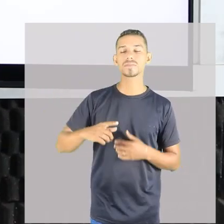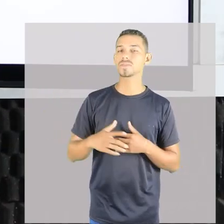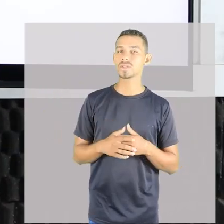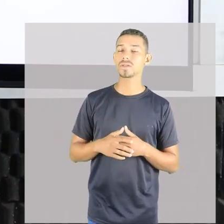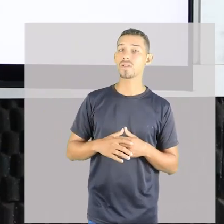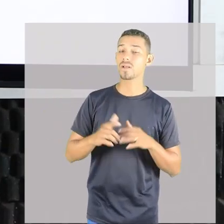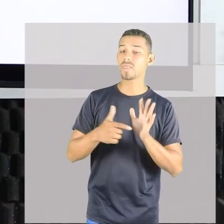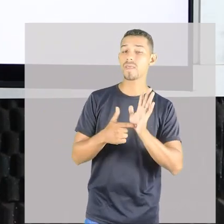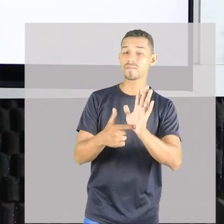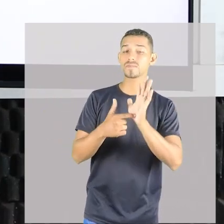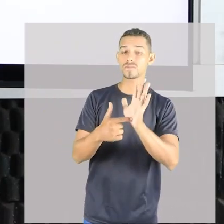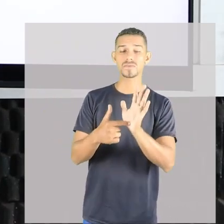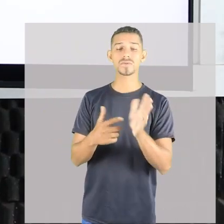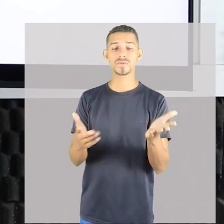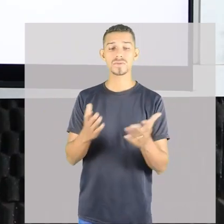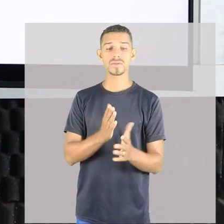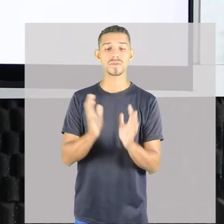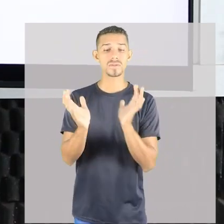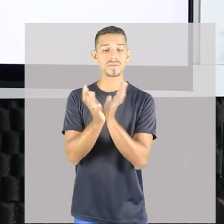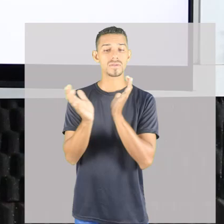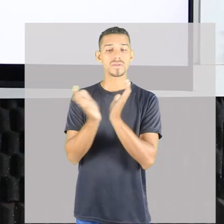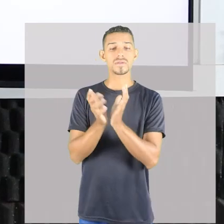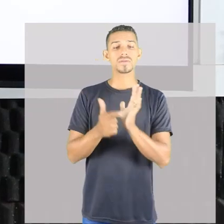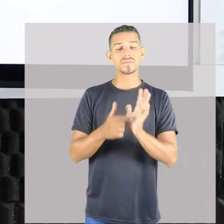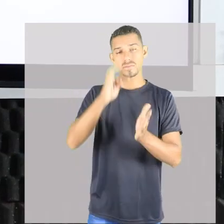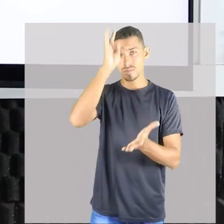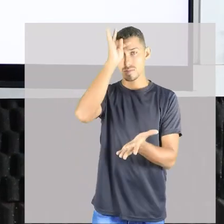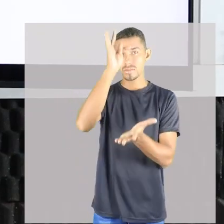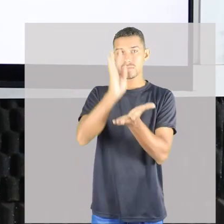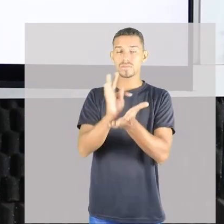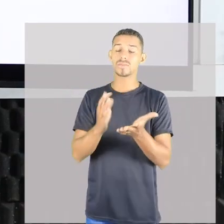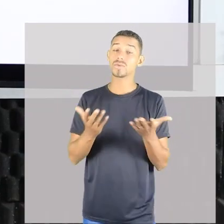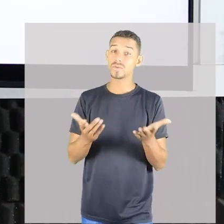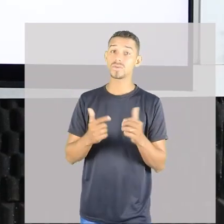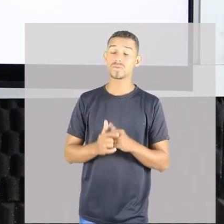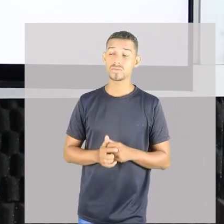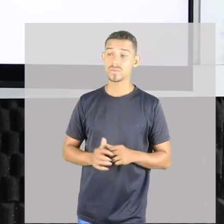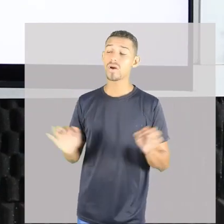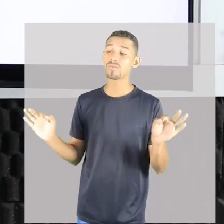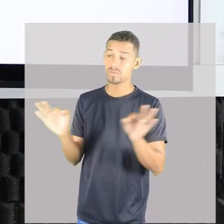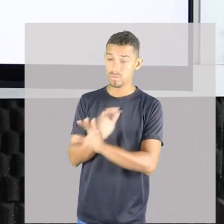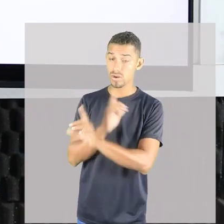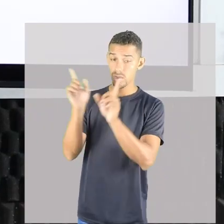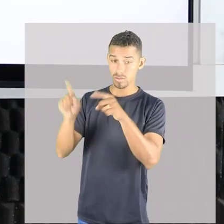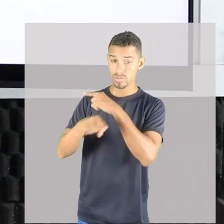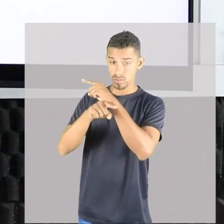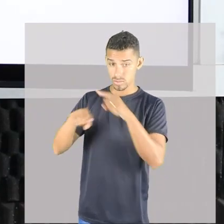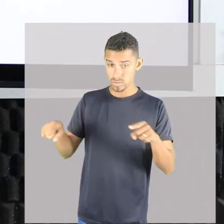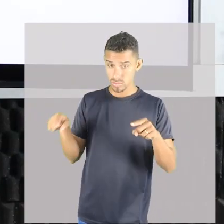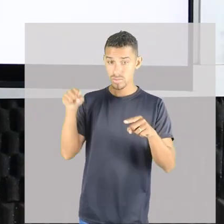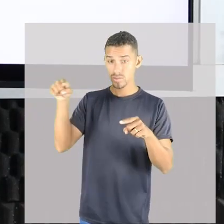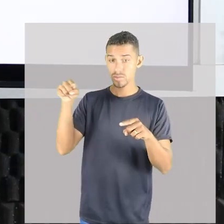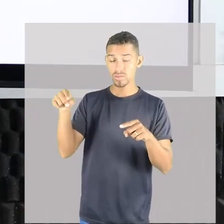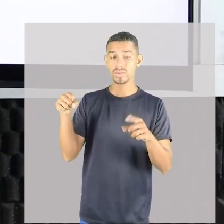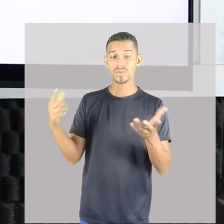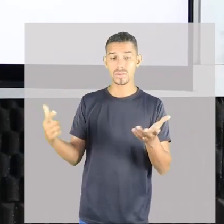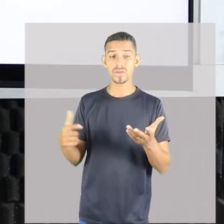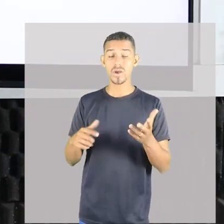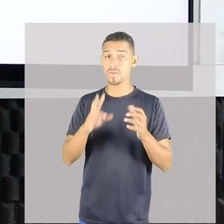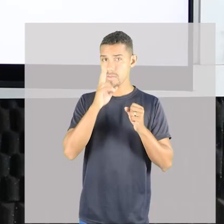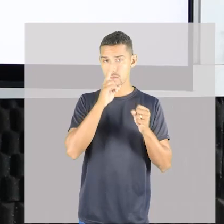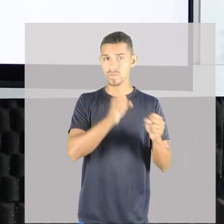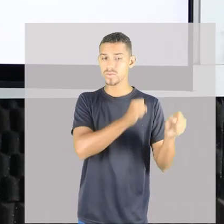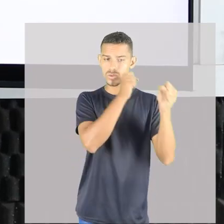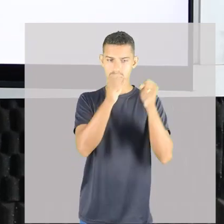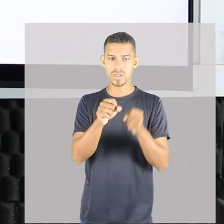ele apresenta aos bolcheviques a sua tese de abril. Então, olha, vamos sair da guerra, o poder é dos soviéticos, o Estado deve